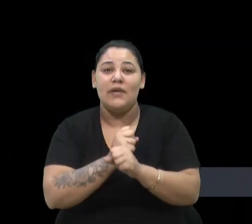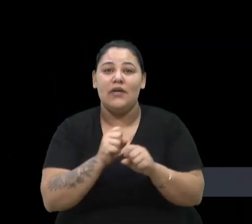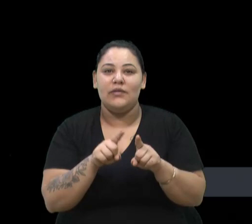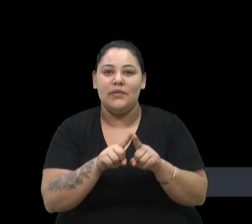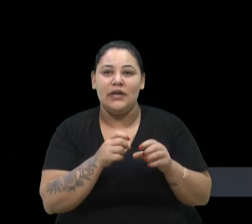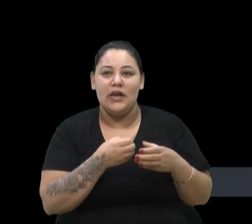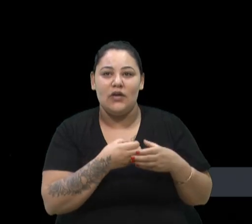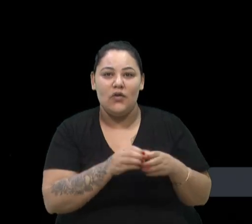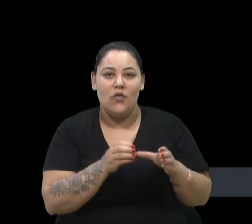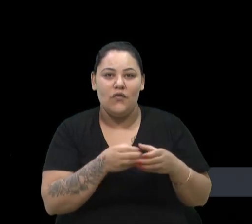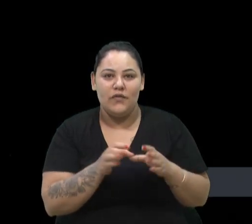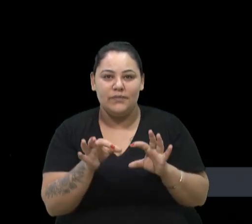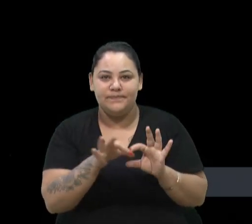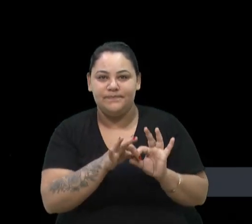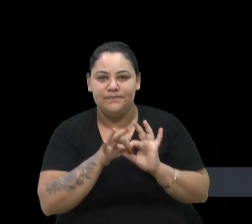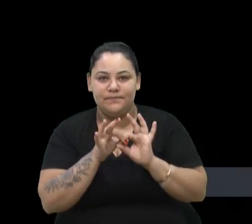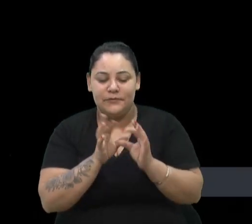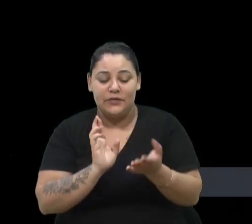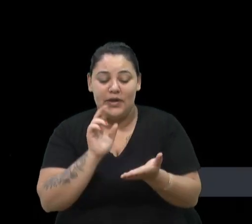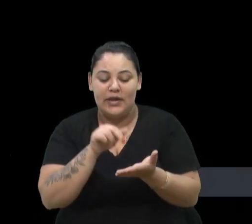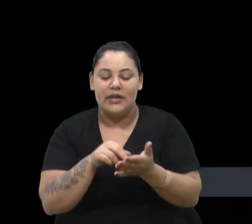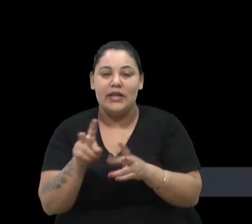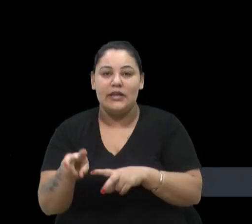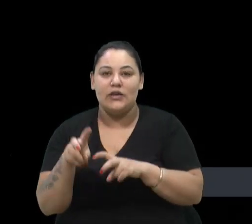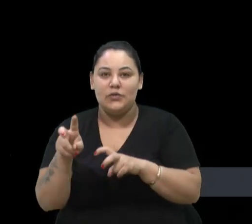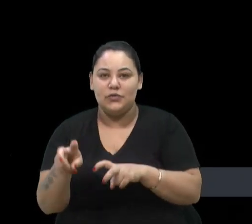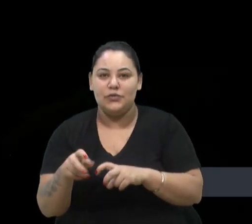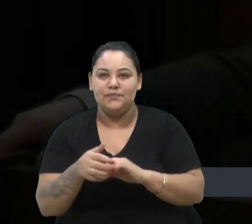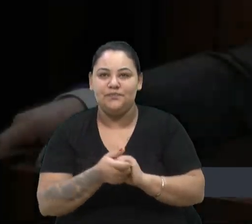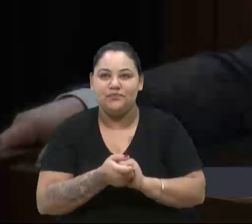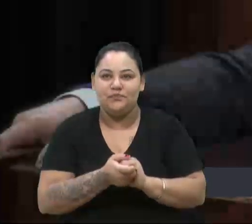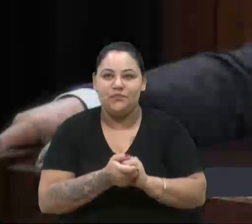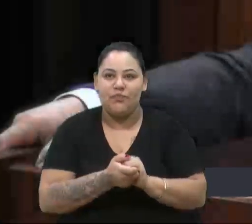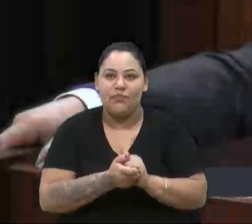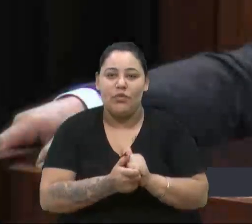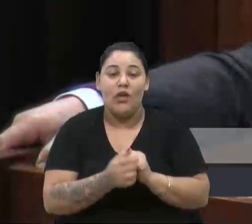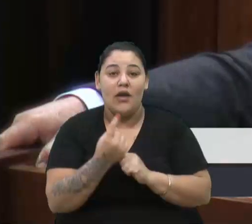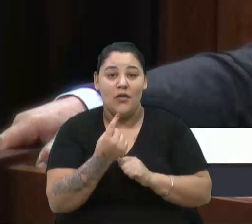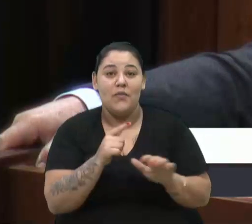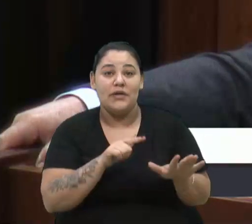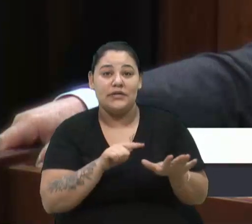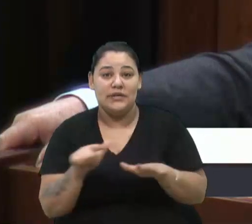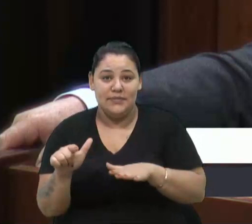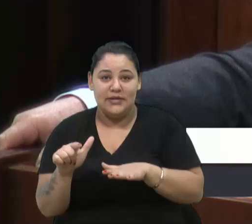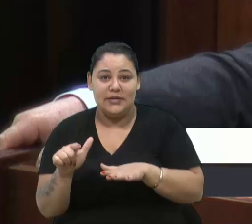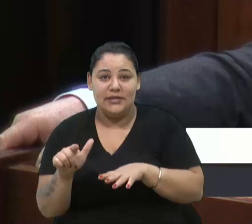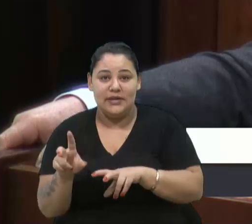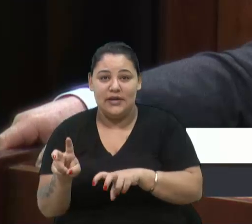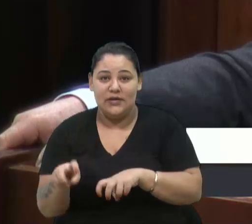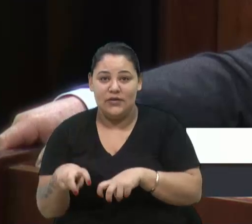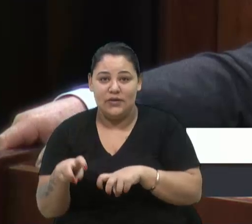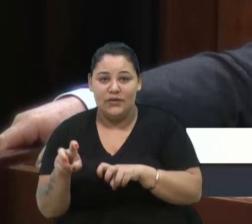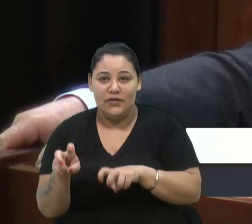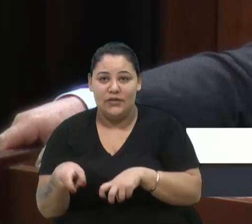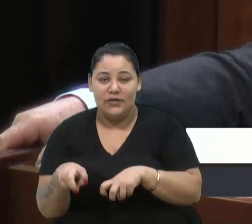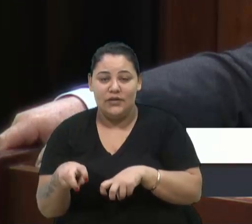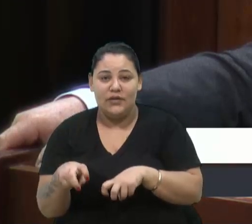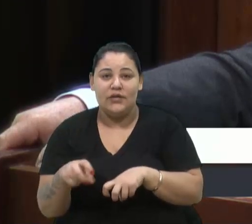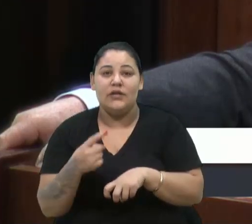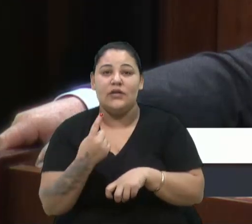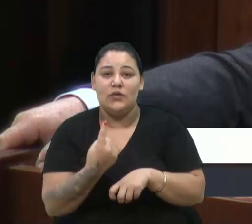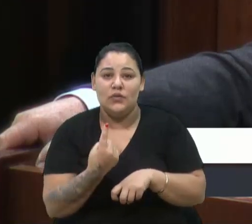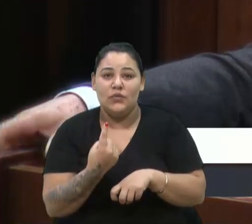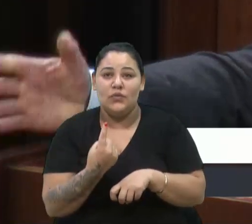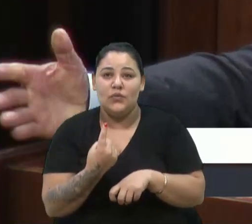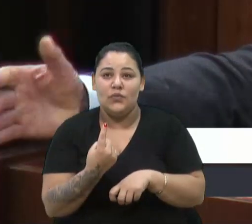se integrar com a realidade do Campo é uma semana nas propriedades e e uma semana as